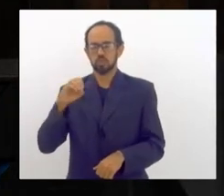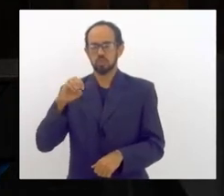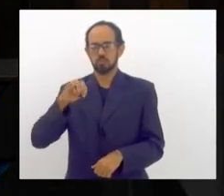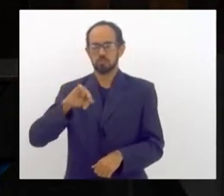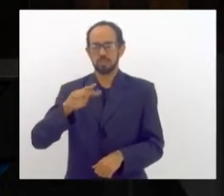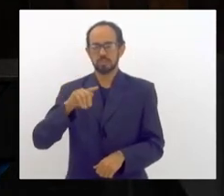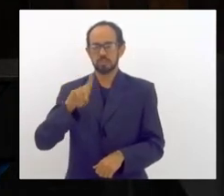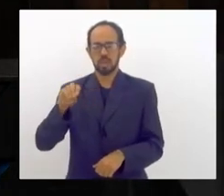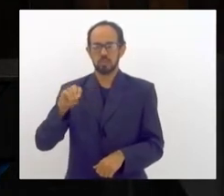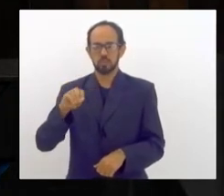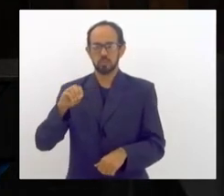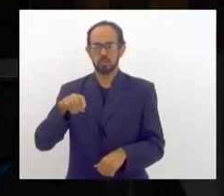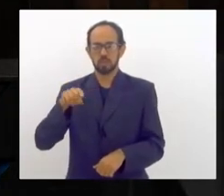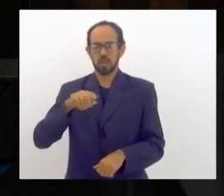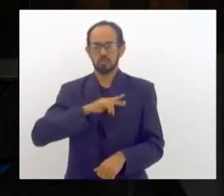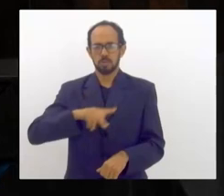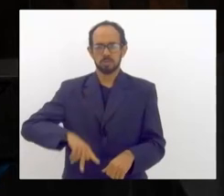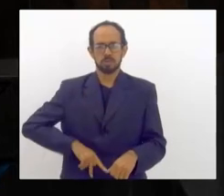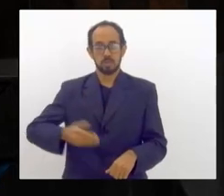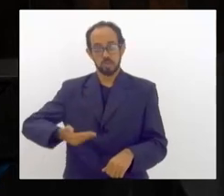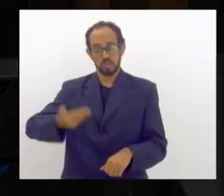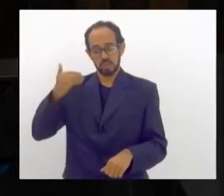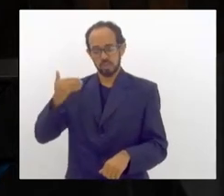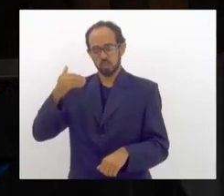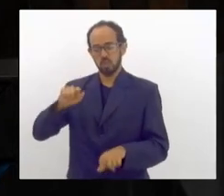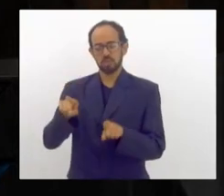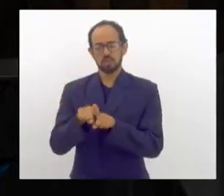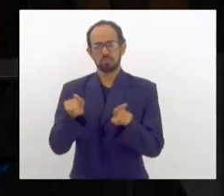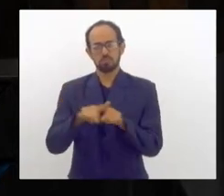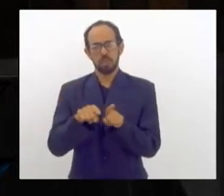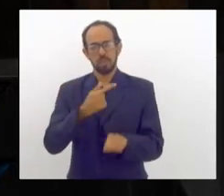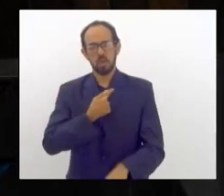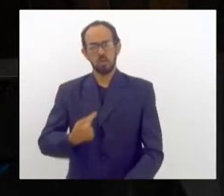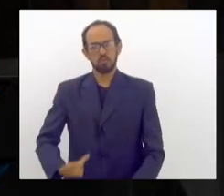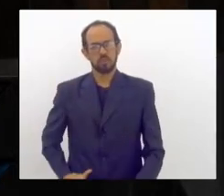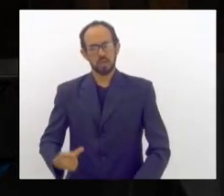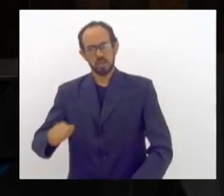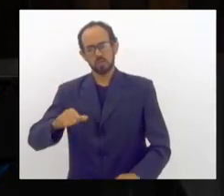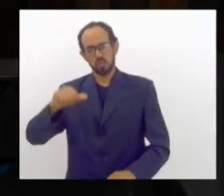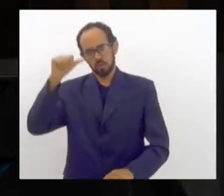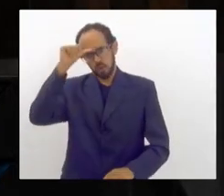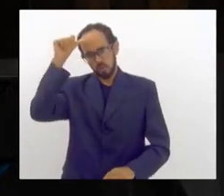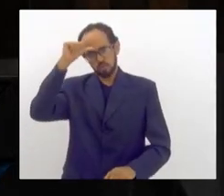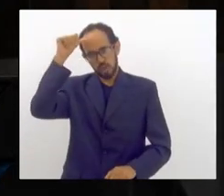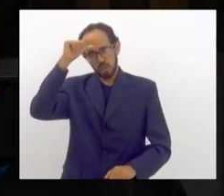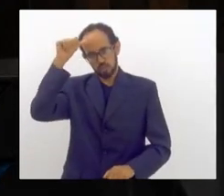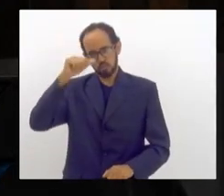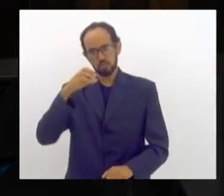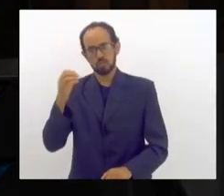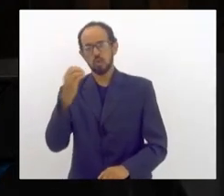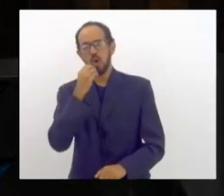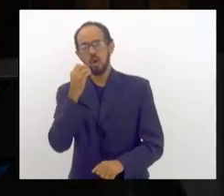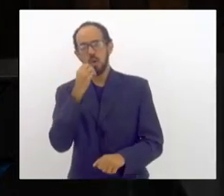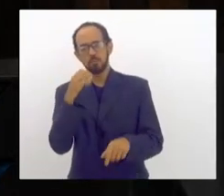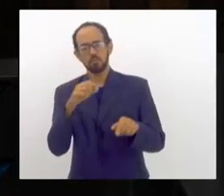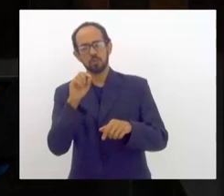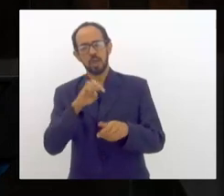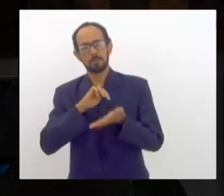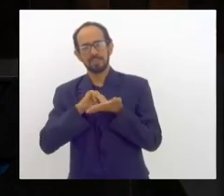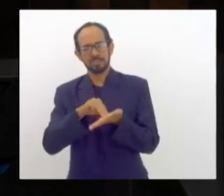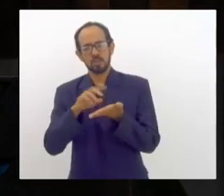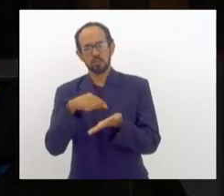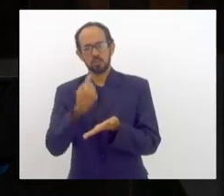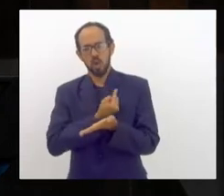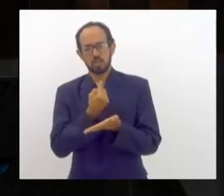da CCJ, e agradecer também ao governador Cláudio Castro. Por óbvio, a nossa missão aqui é ser